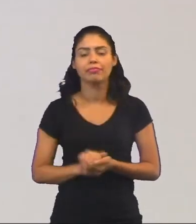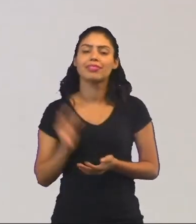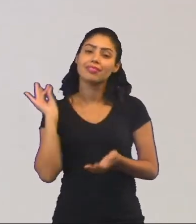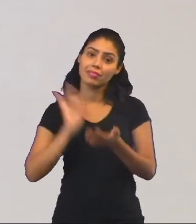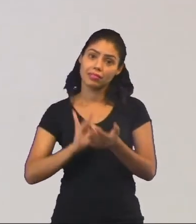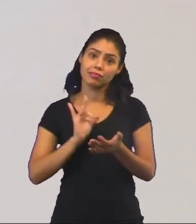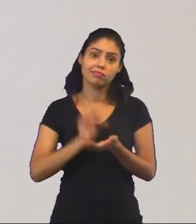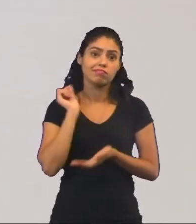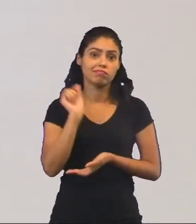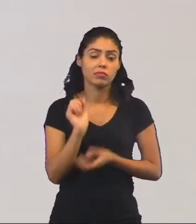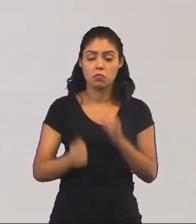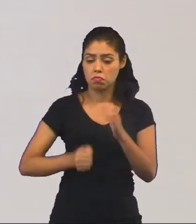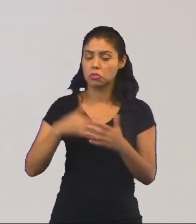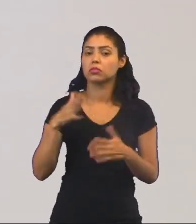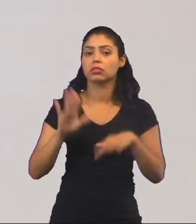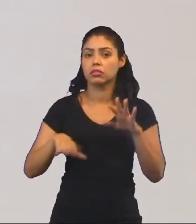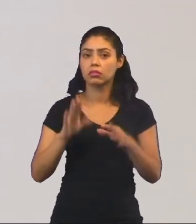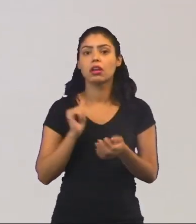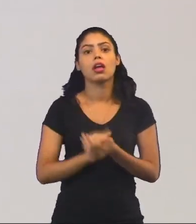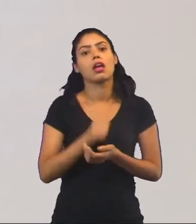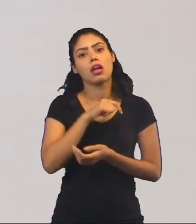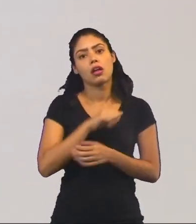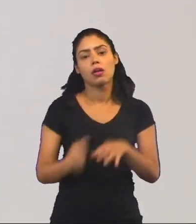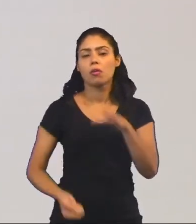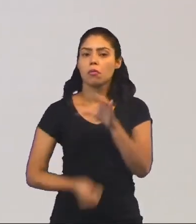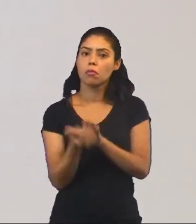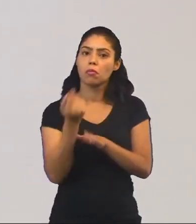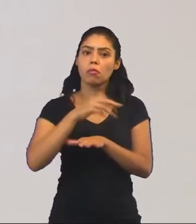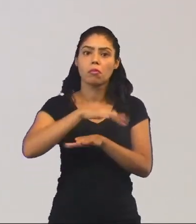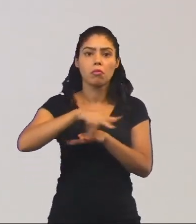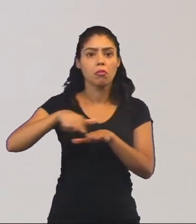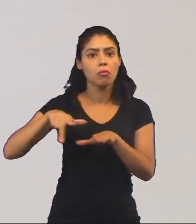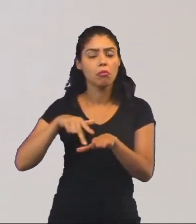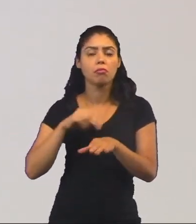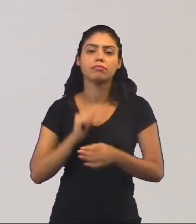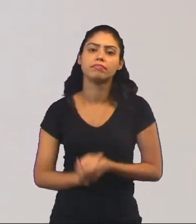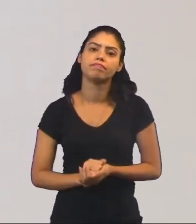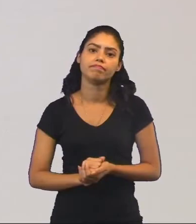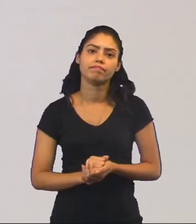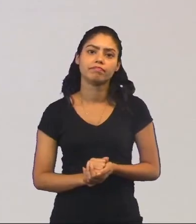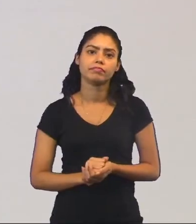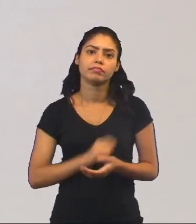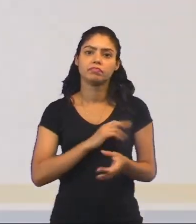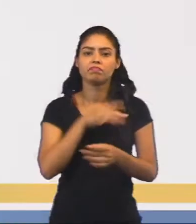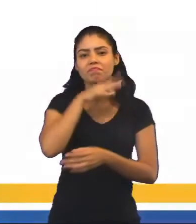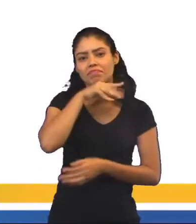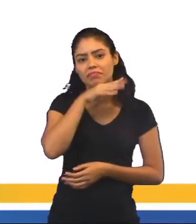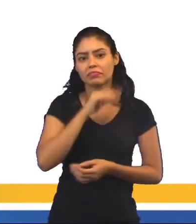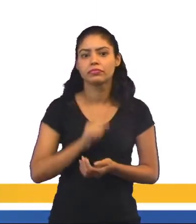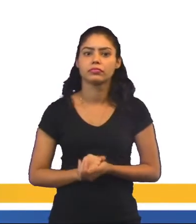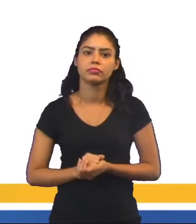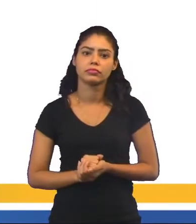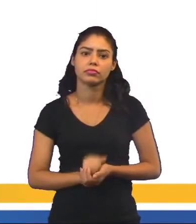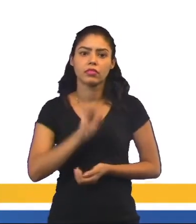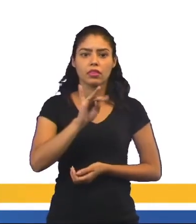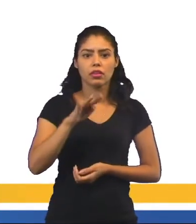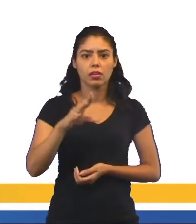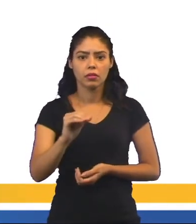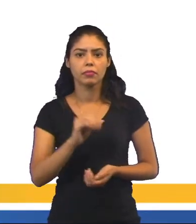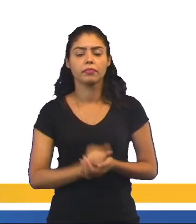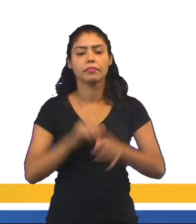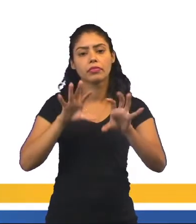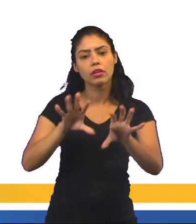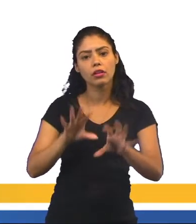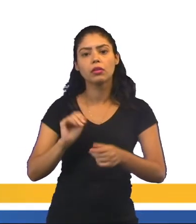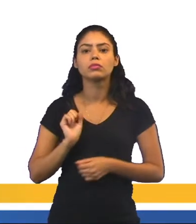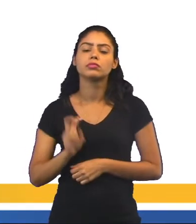que nós estamos falando que muitas das vezes a biodiversidade da Amazônia é contrabandeada, é chamada biopirataria. E